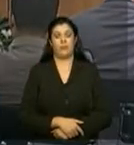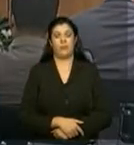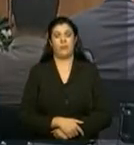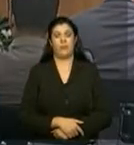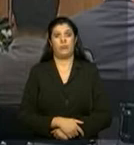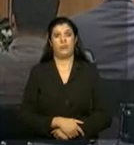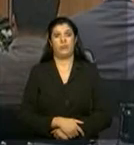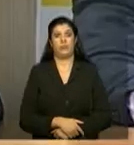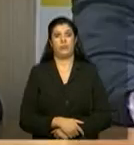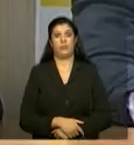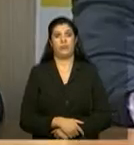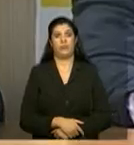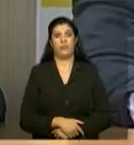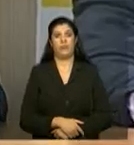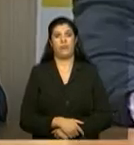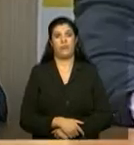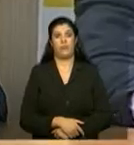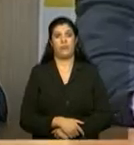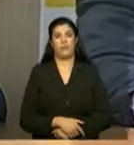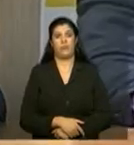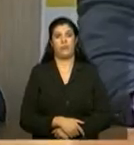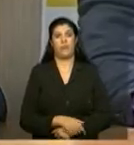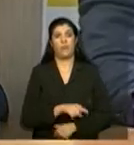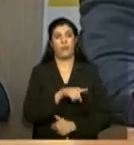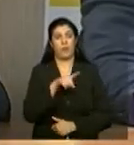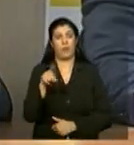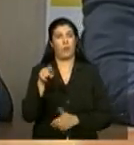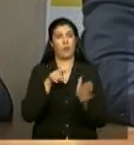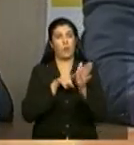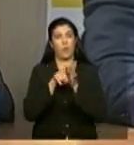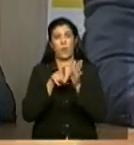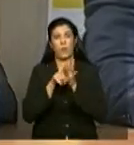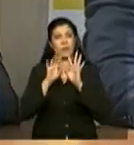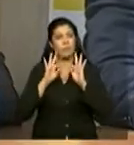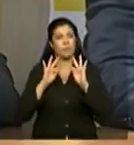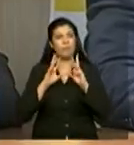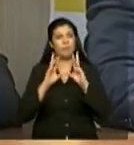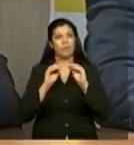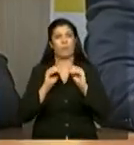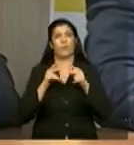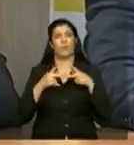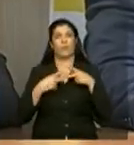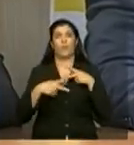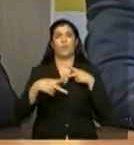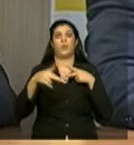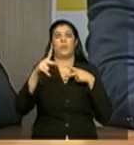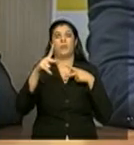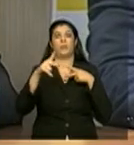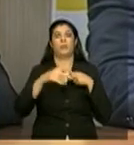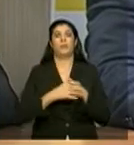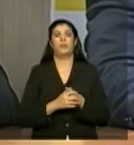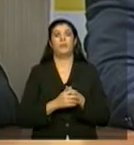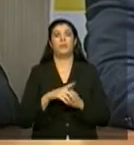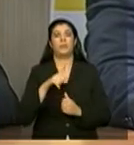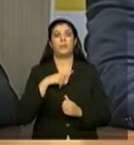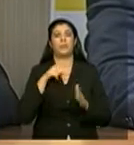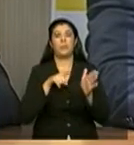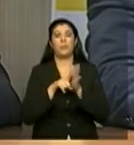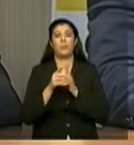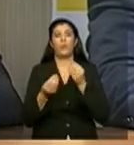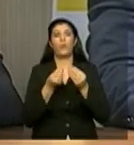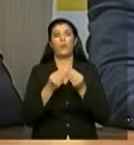são perguntas de de todo o processo então tem perguntas do processo de